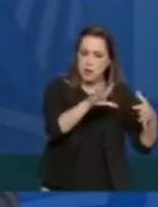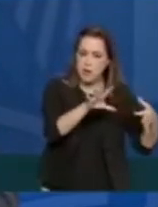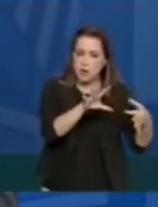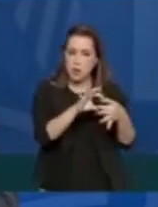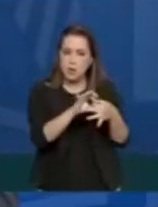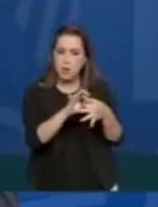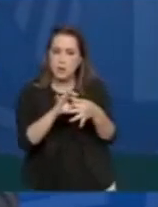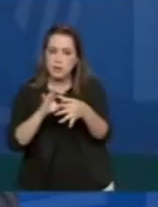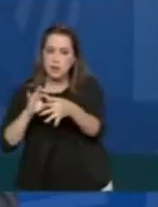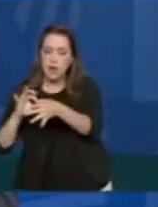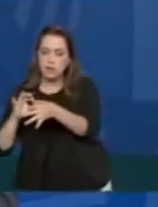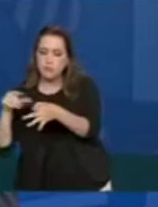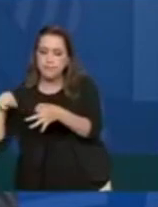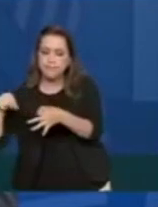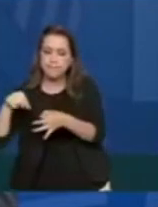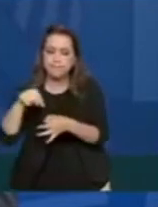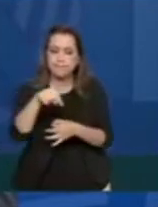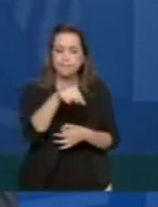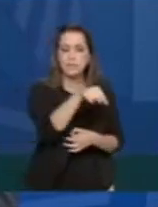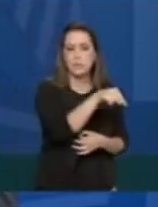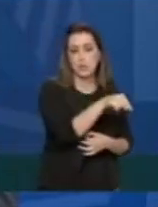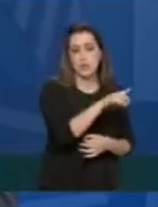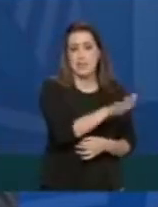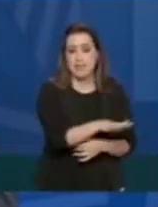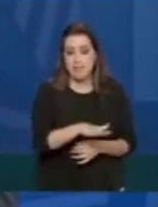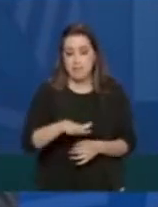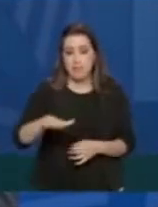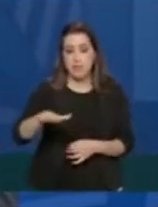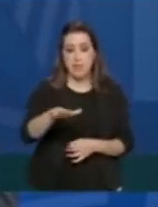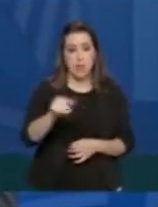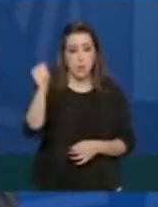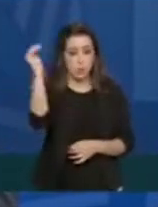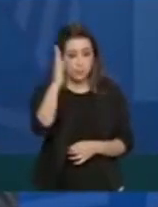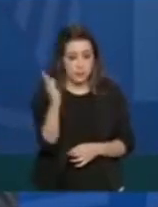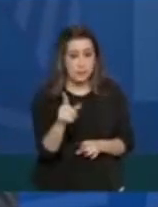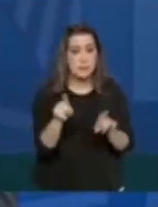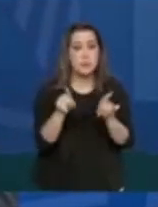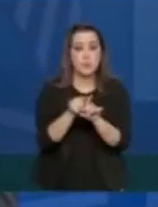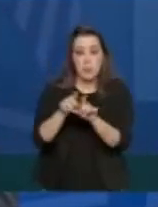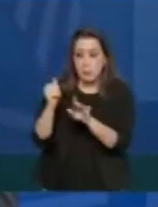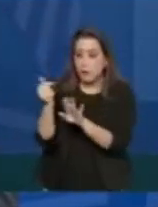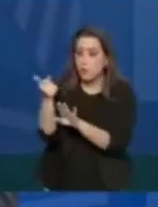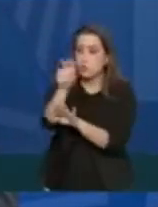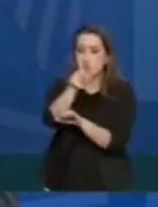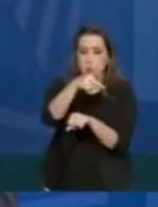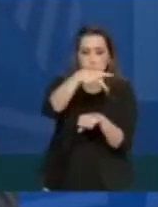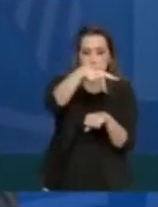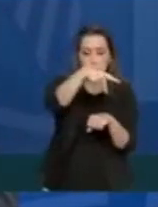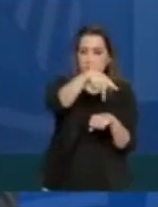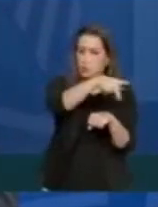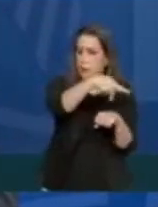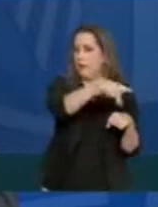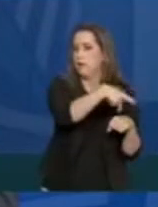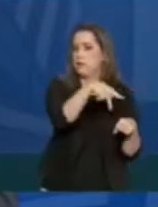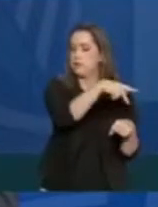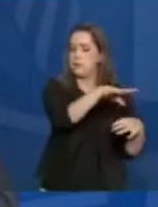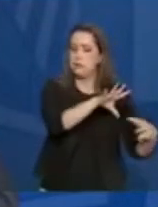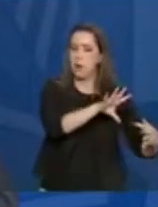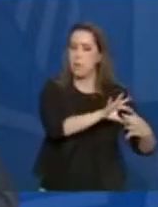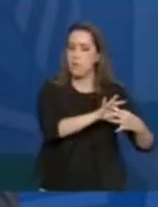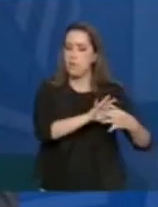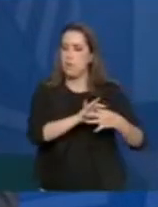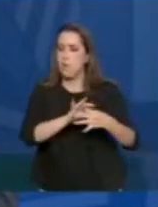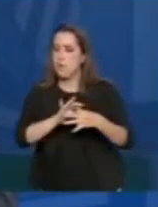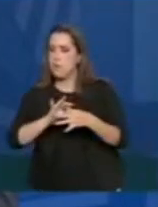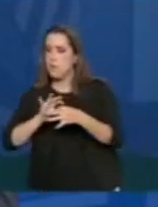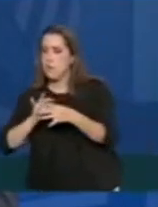Ela não só é local, mas nacional e transnacional. Daí a importância dos